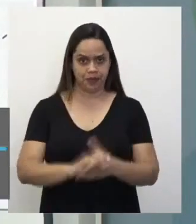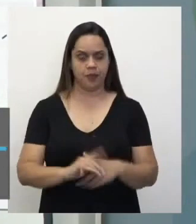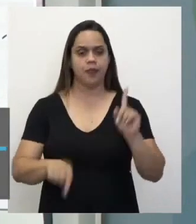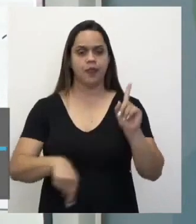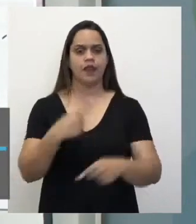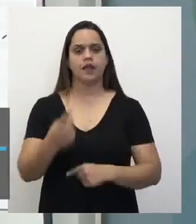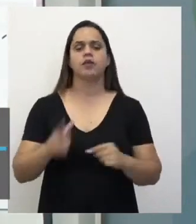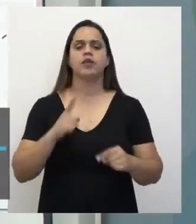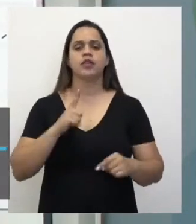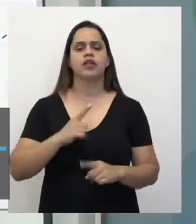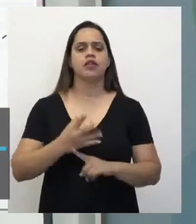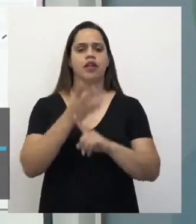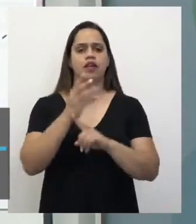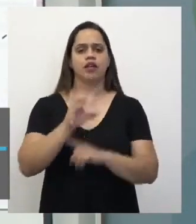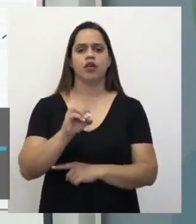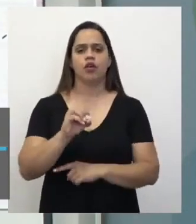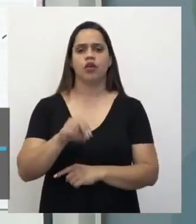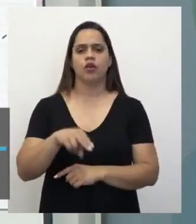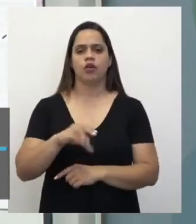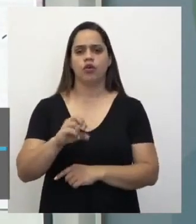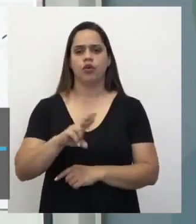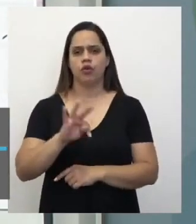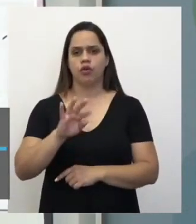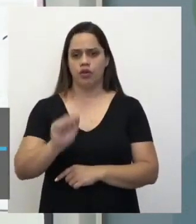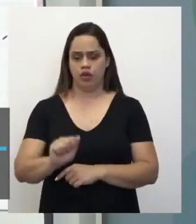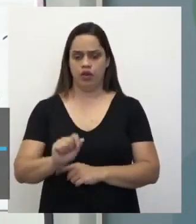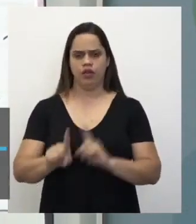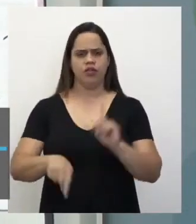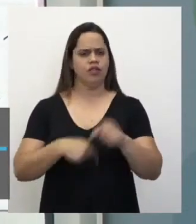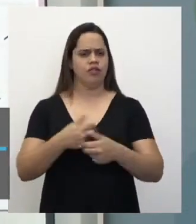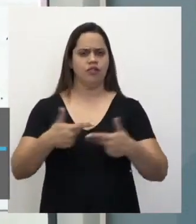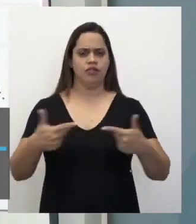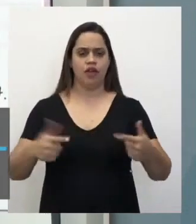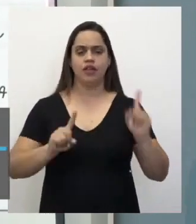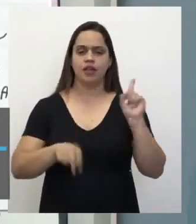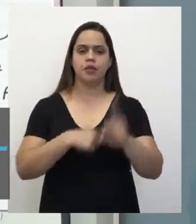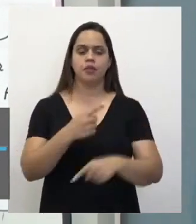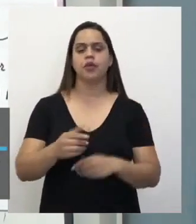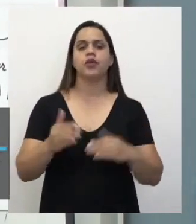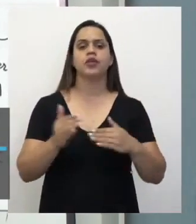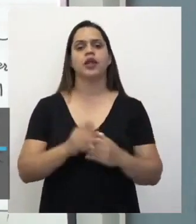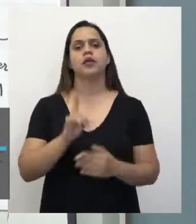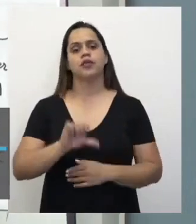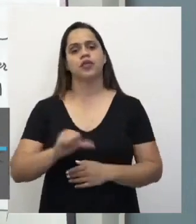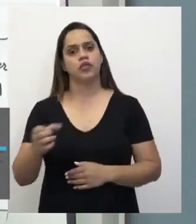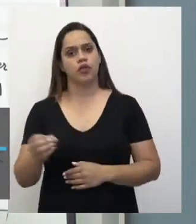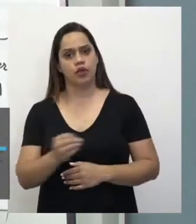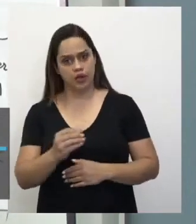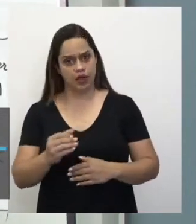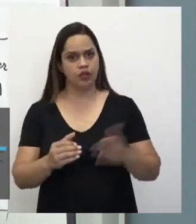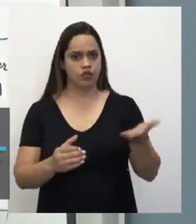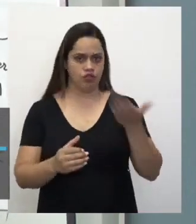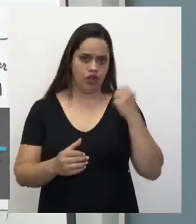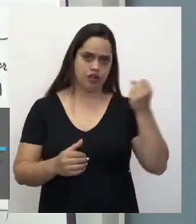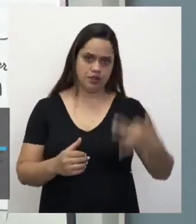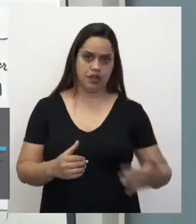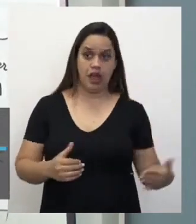arte concreta, enfim, várias estéticas, até chegar na geração 80 que eu citei antes e até os dias atuais mesmo,